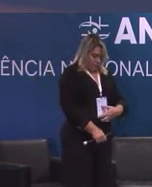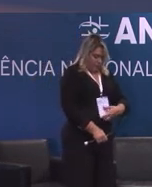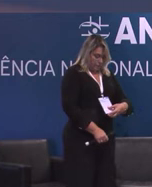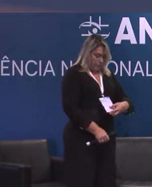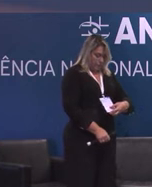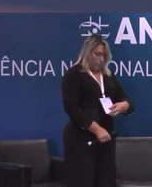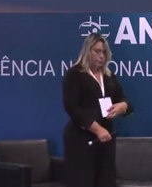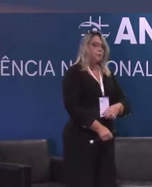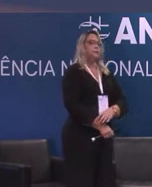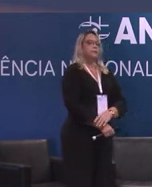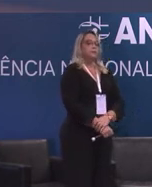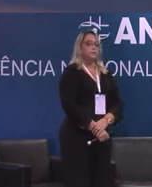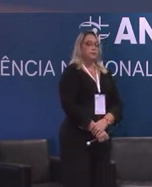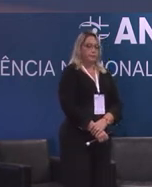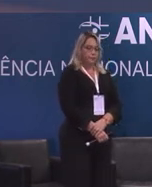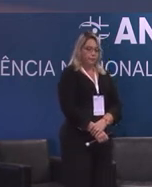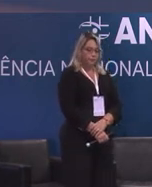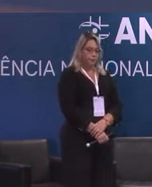Saúde, gente.